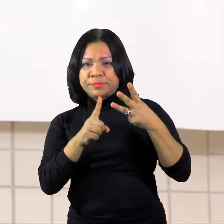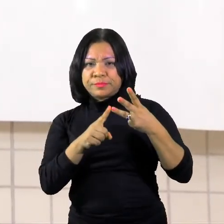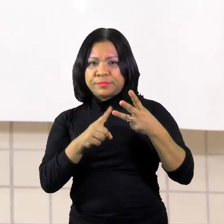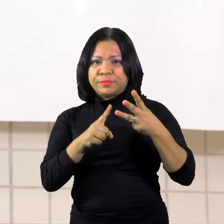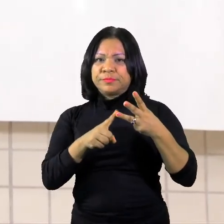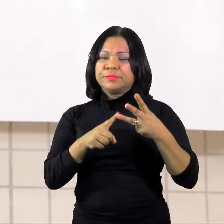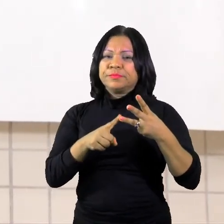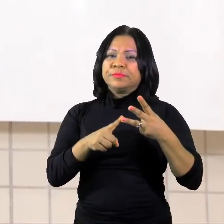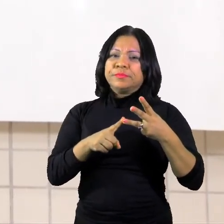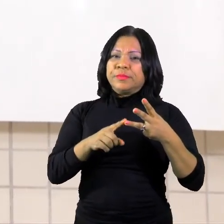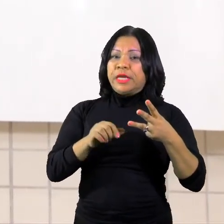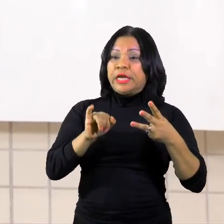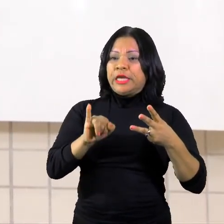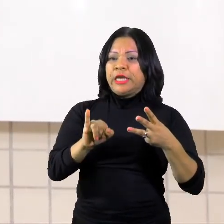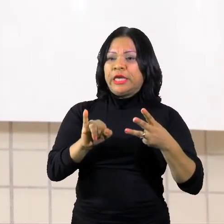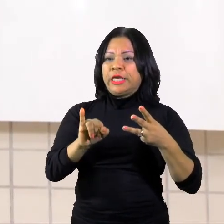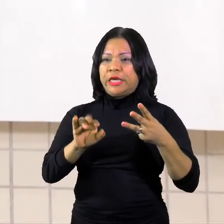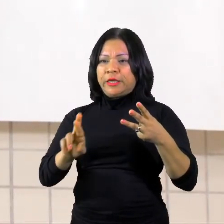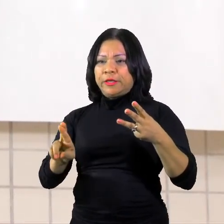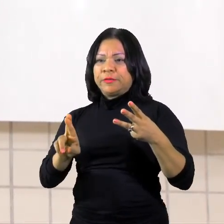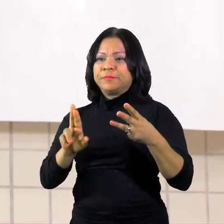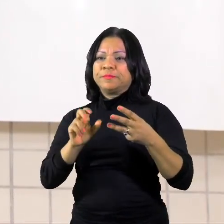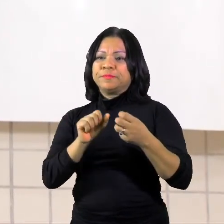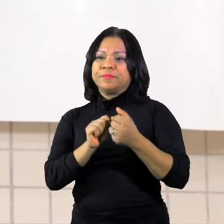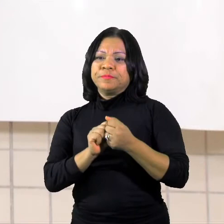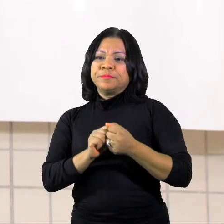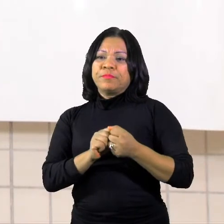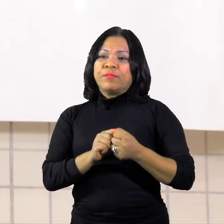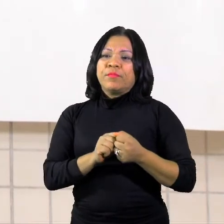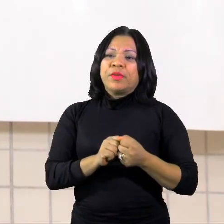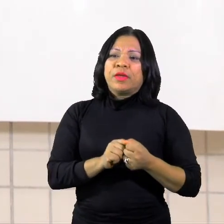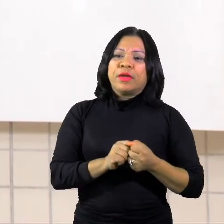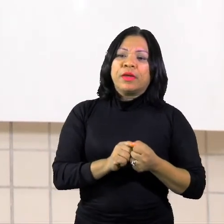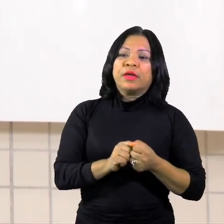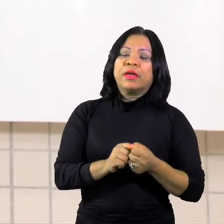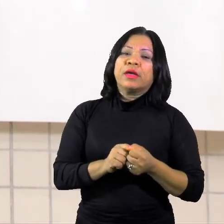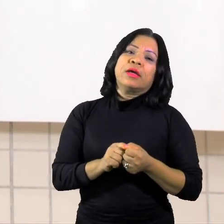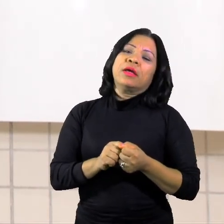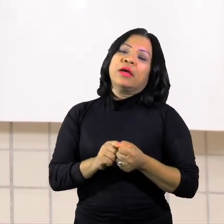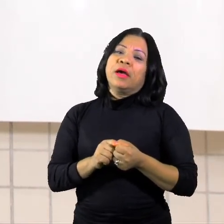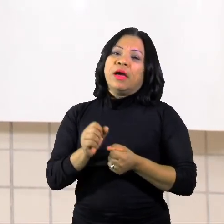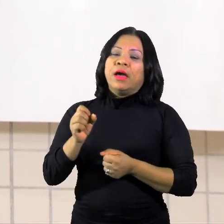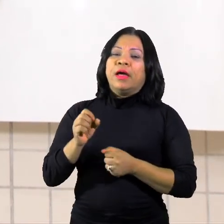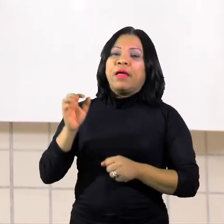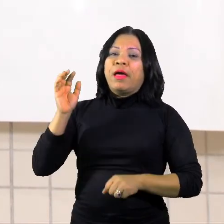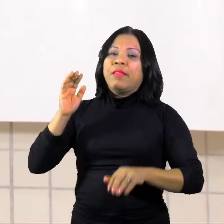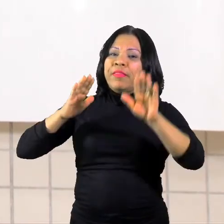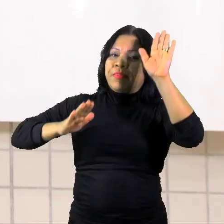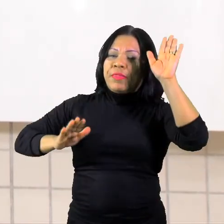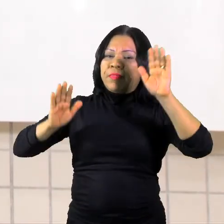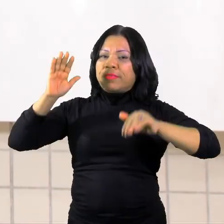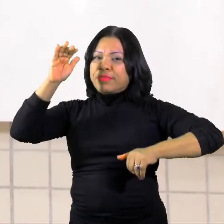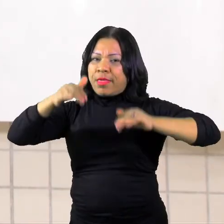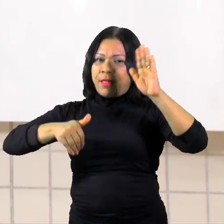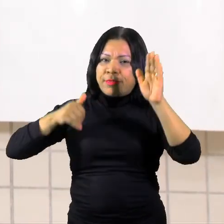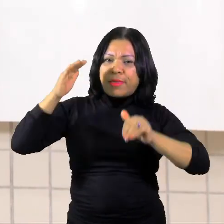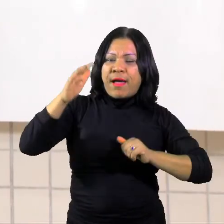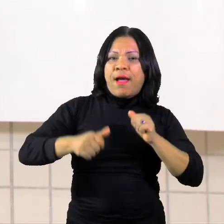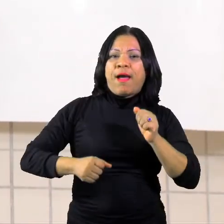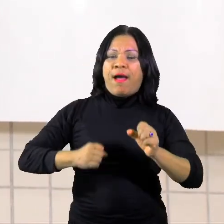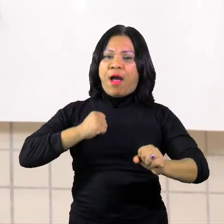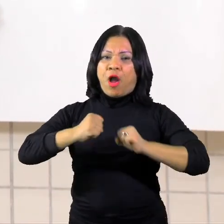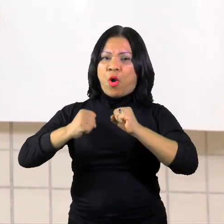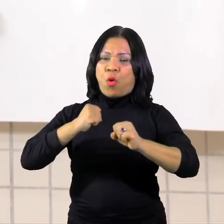terceira conjugação, ir. Nadar, correr e